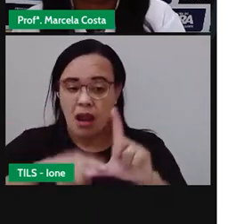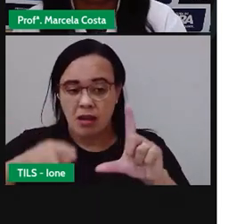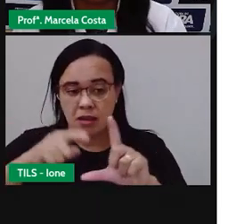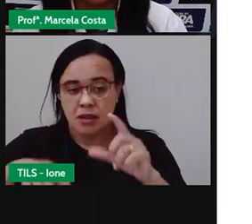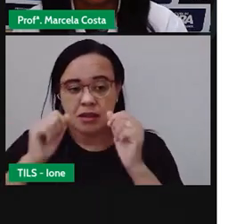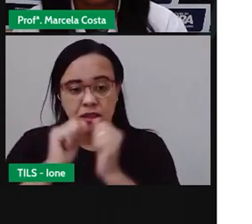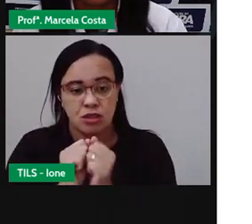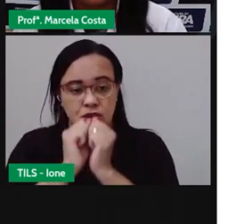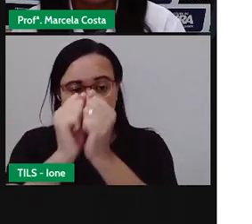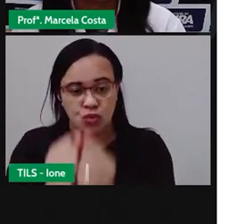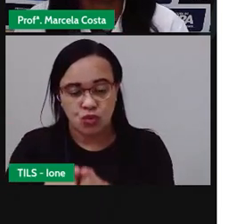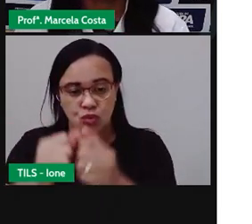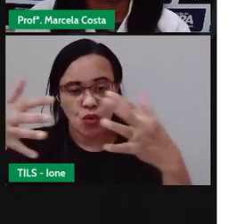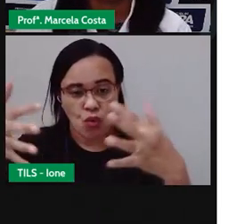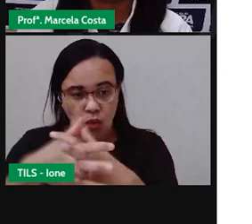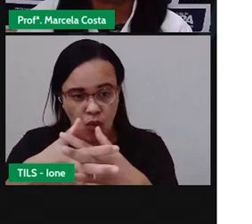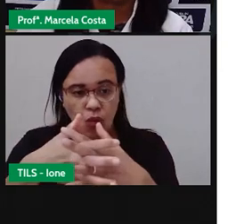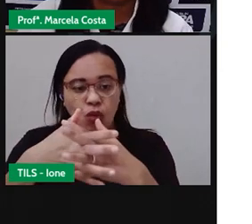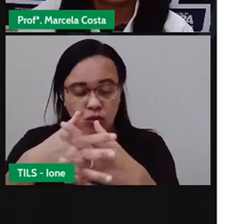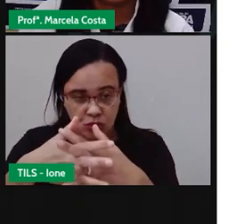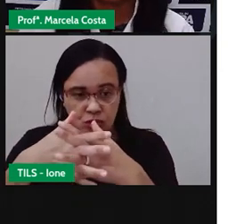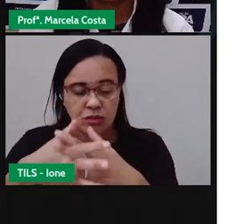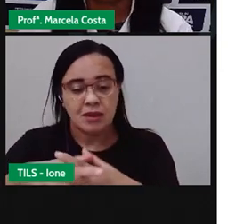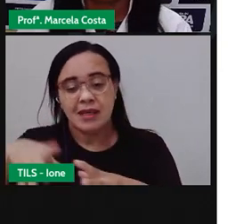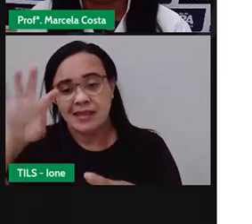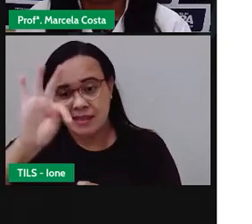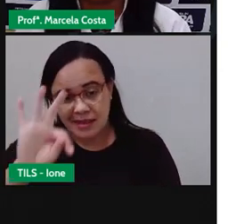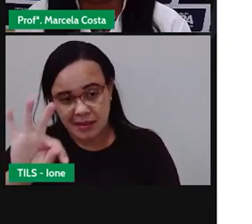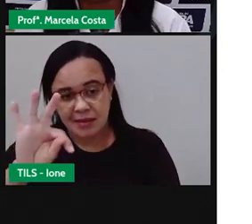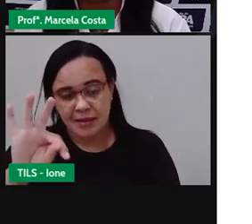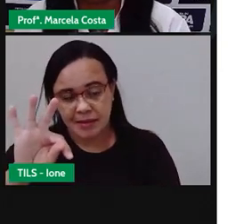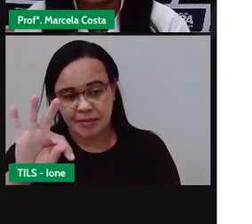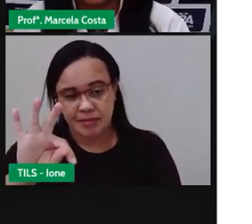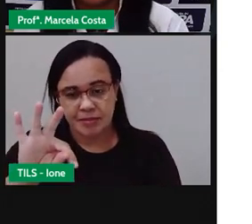outras consoantes com p